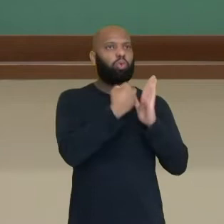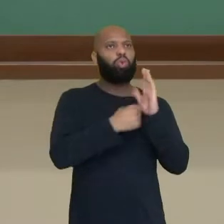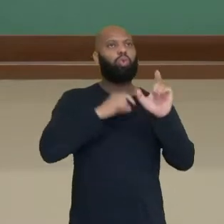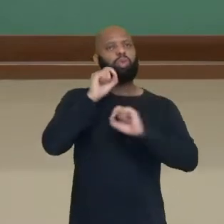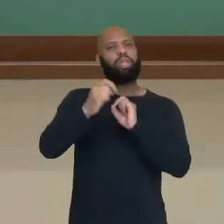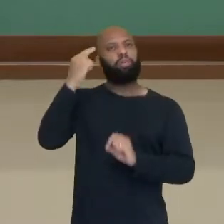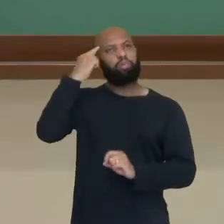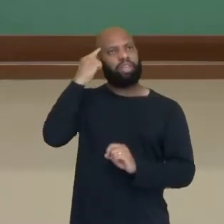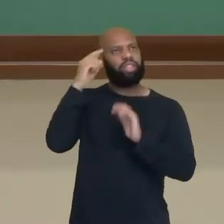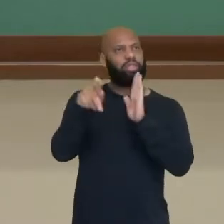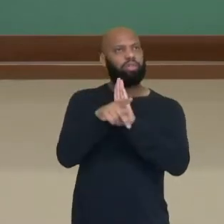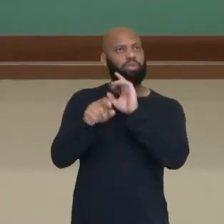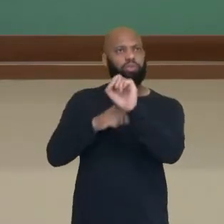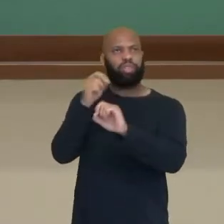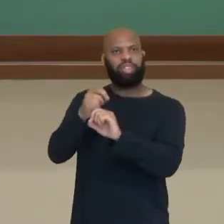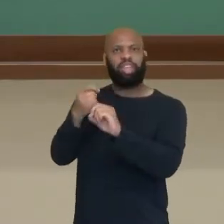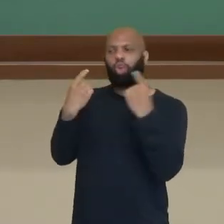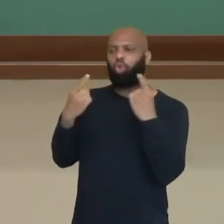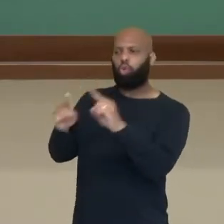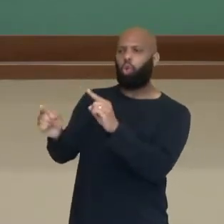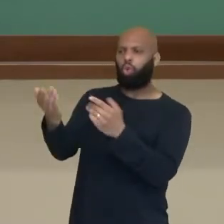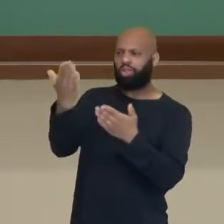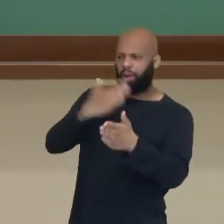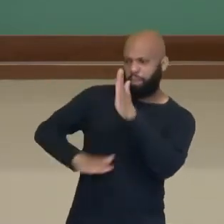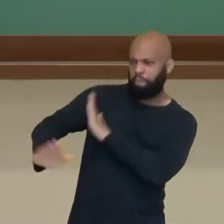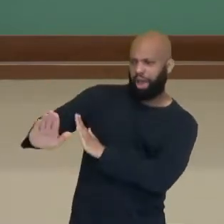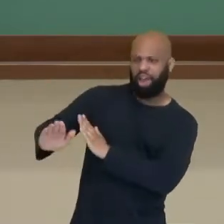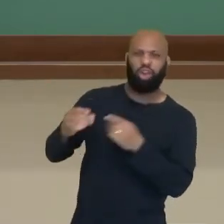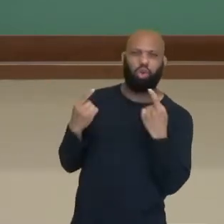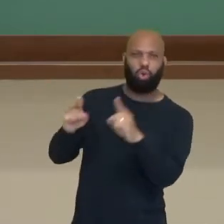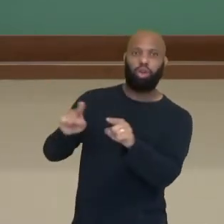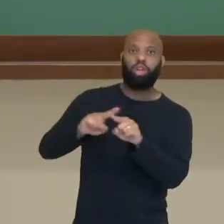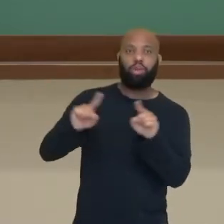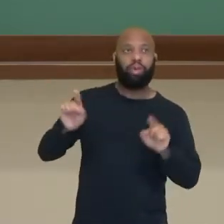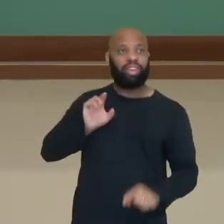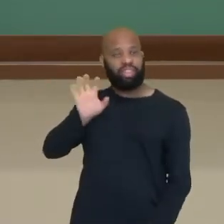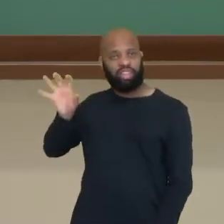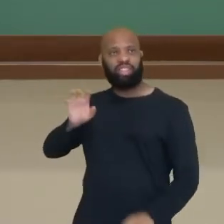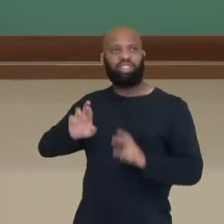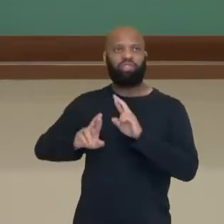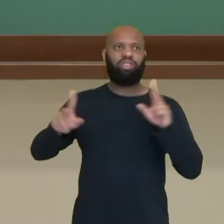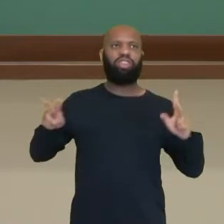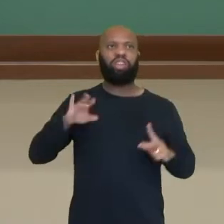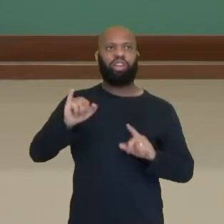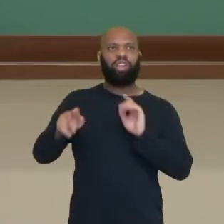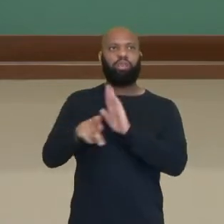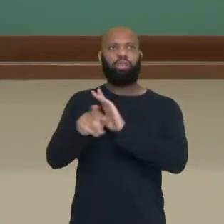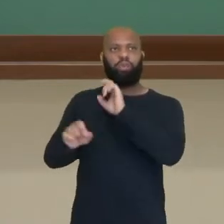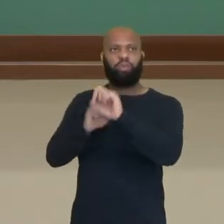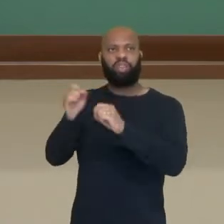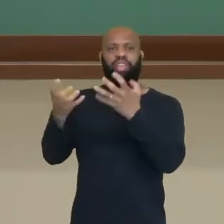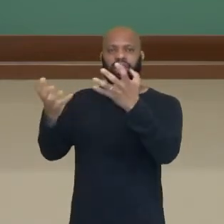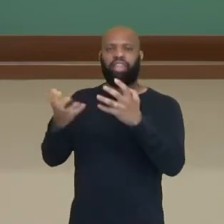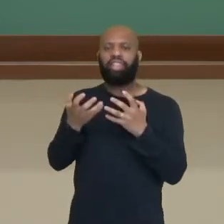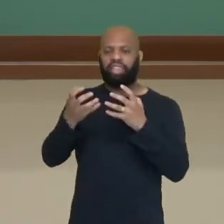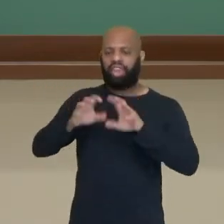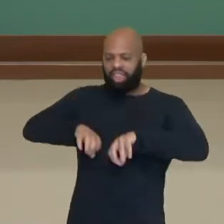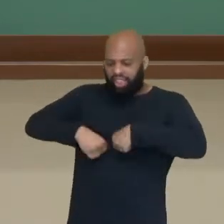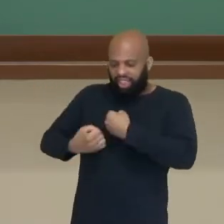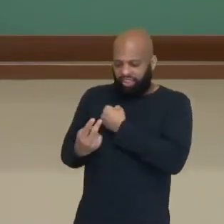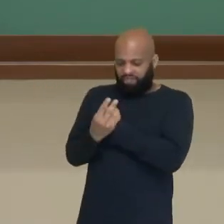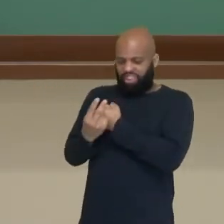em atacar, ir de encontro ao oponente. E o Aikido não, ele surgiu do contrário, da parte